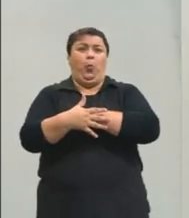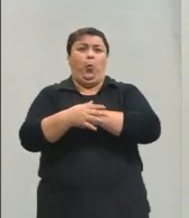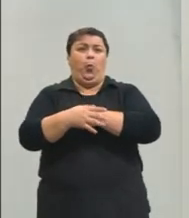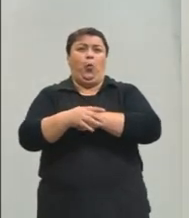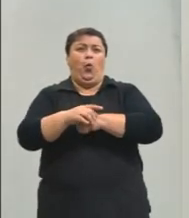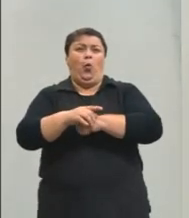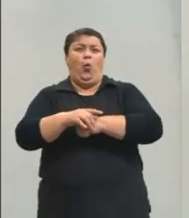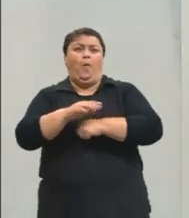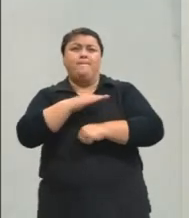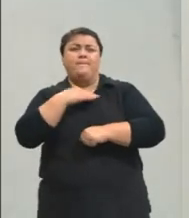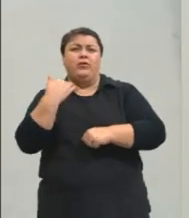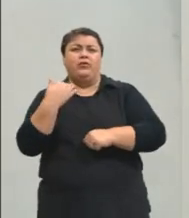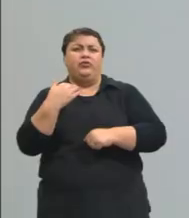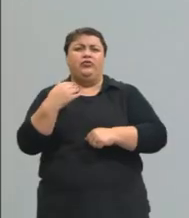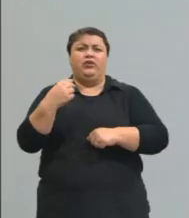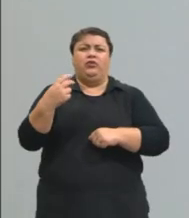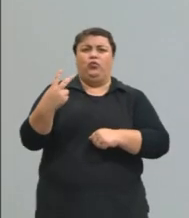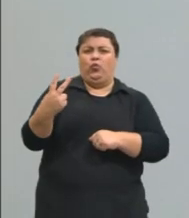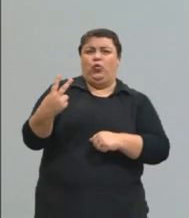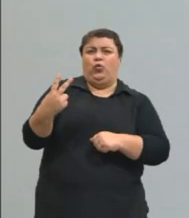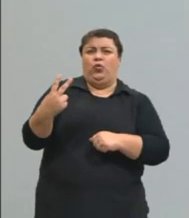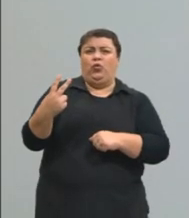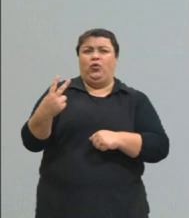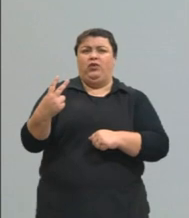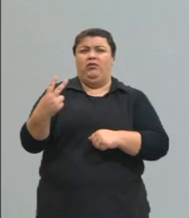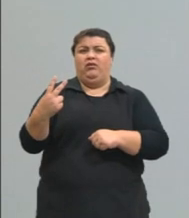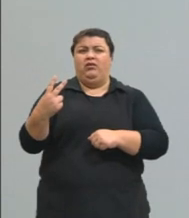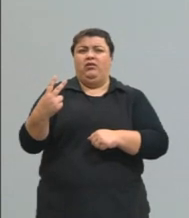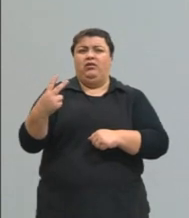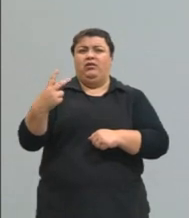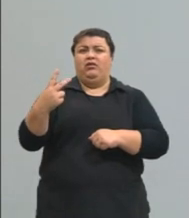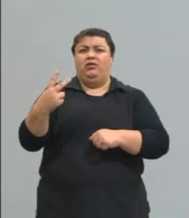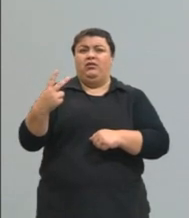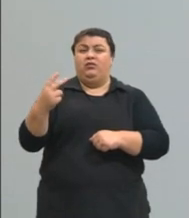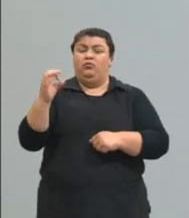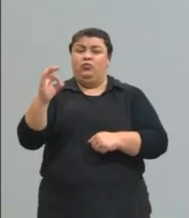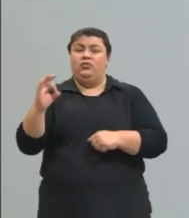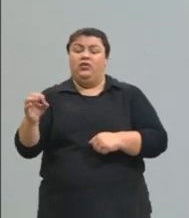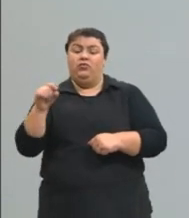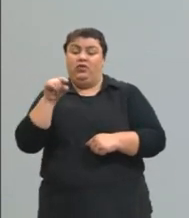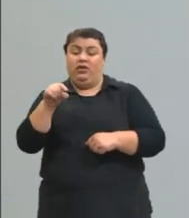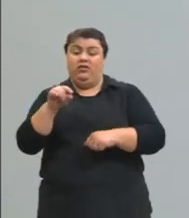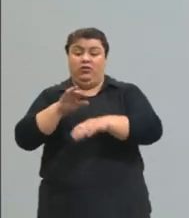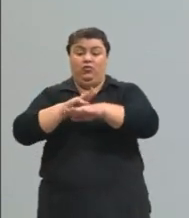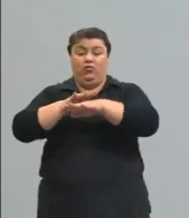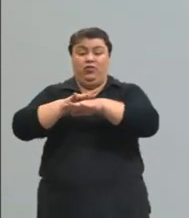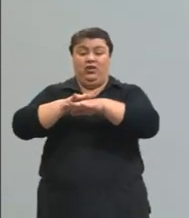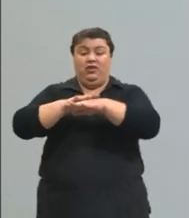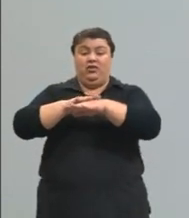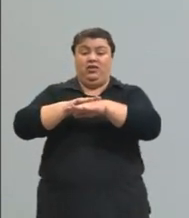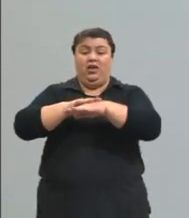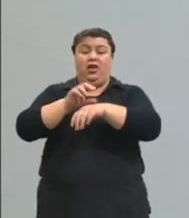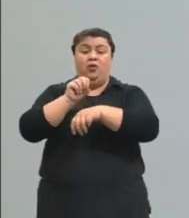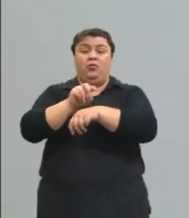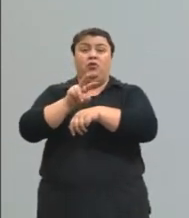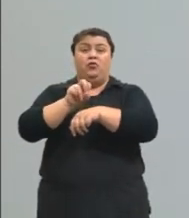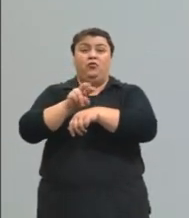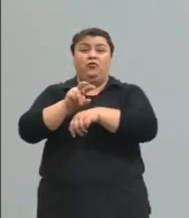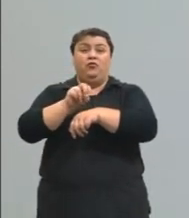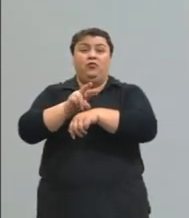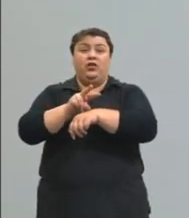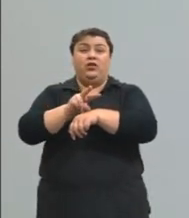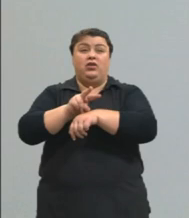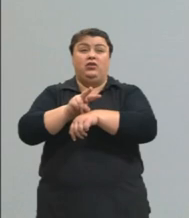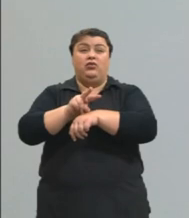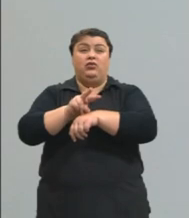2 a 6%, assim, numa média. E essa doença é causada pelo vírus ortopoxvirus